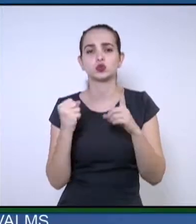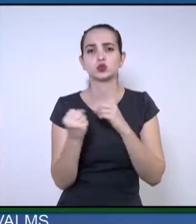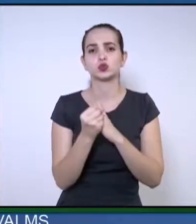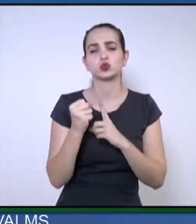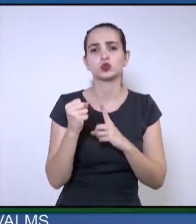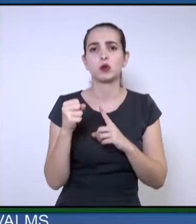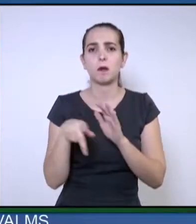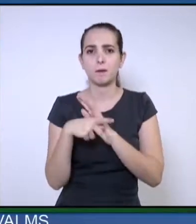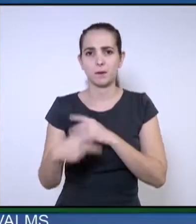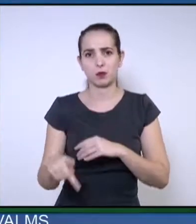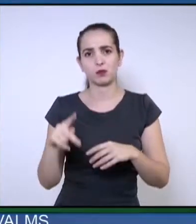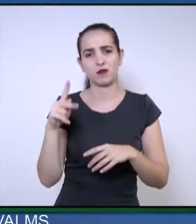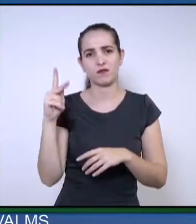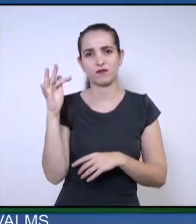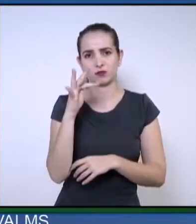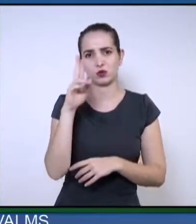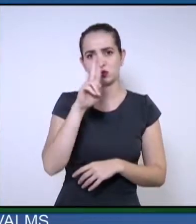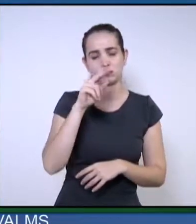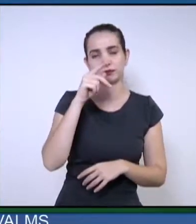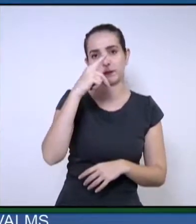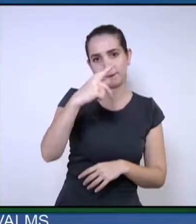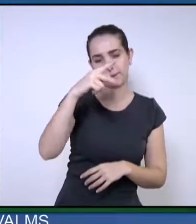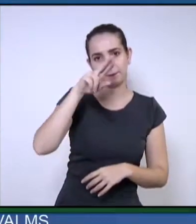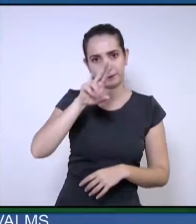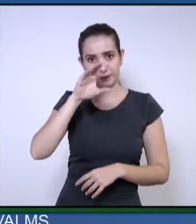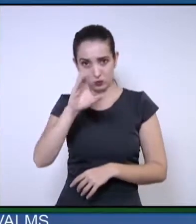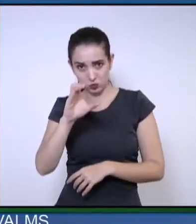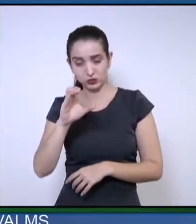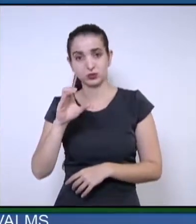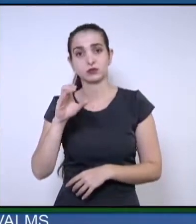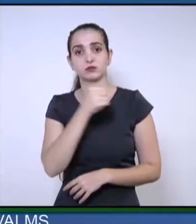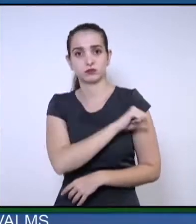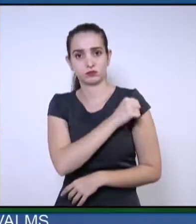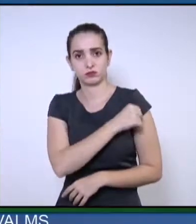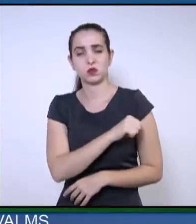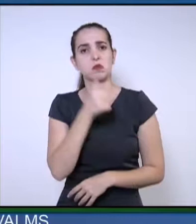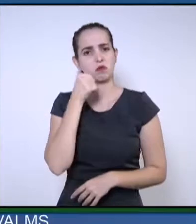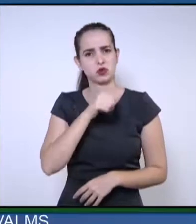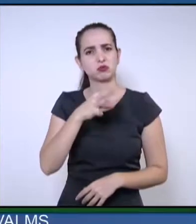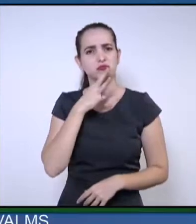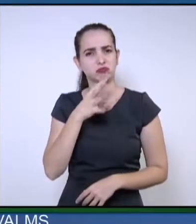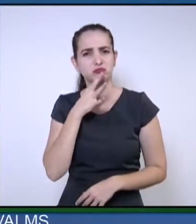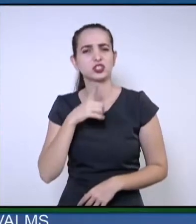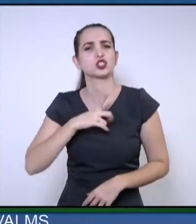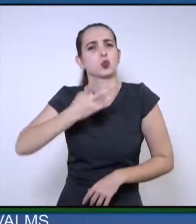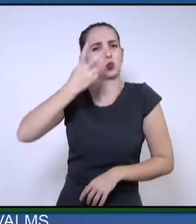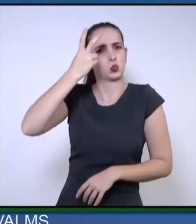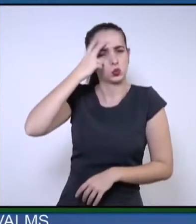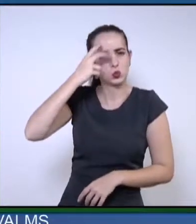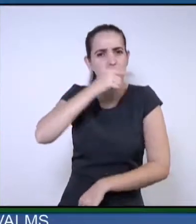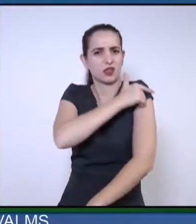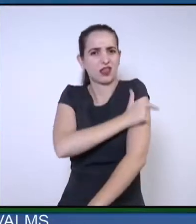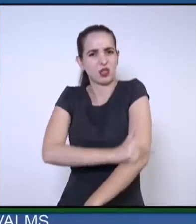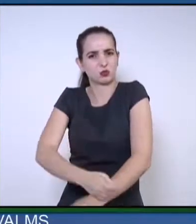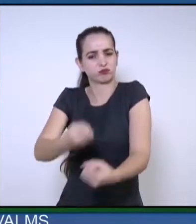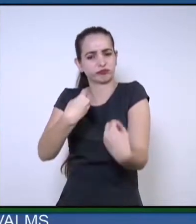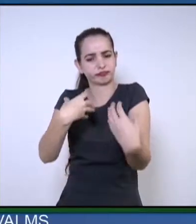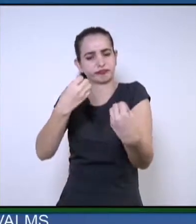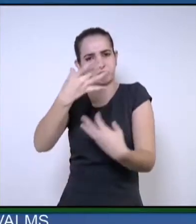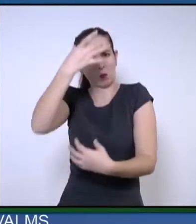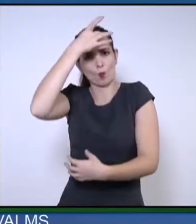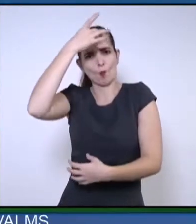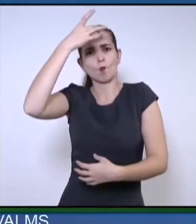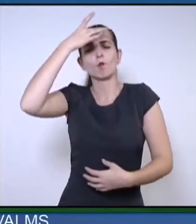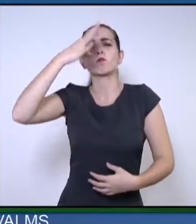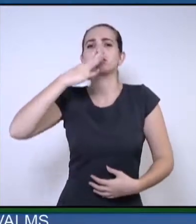na PUC. É uma mulher que conhecia, que tinha cultura, que tinha educação, que tinha formação e